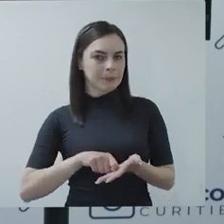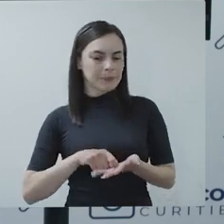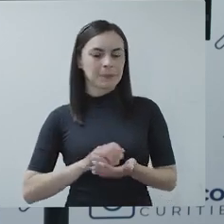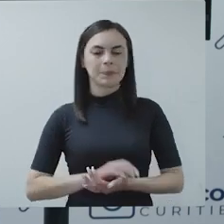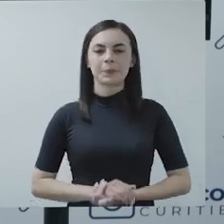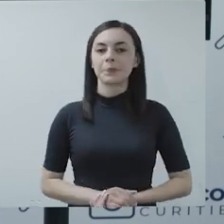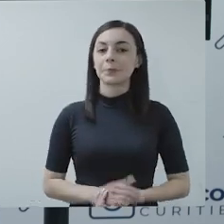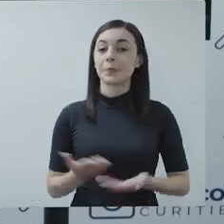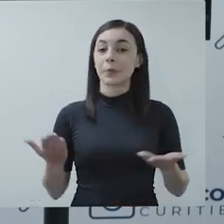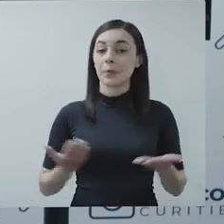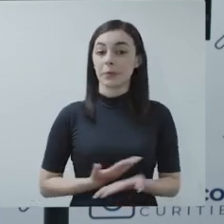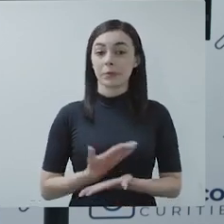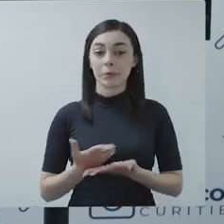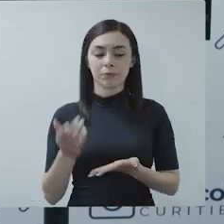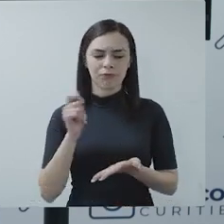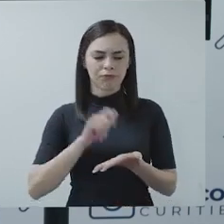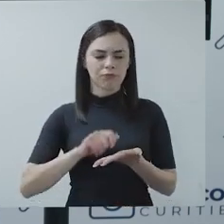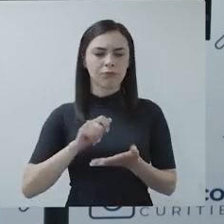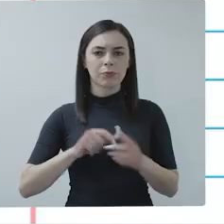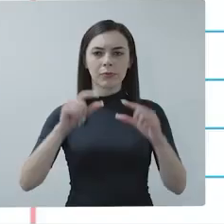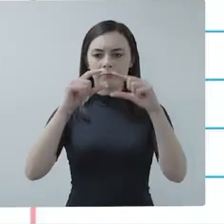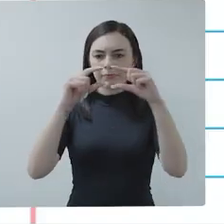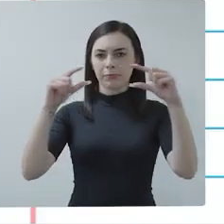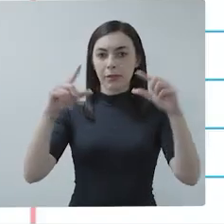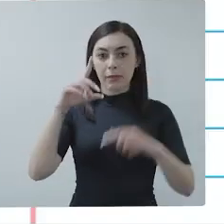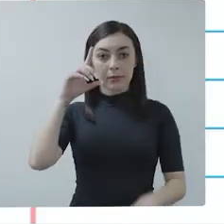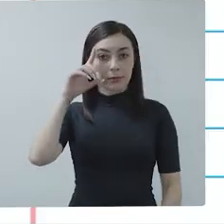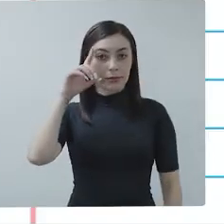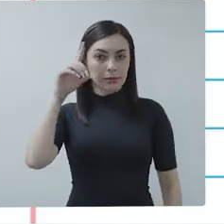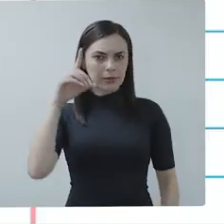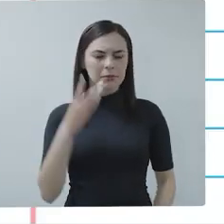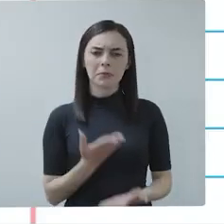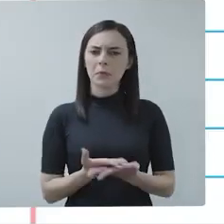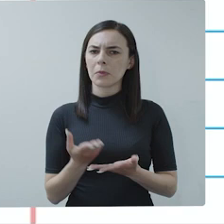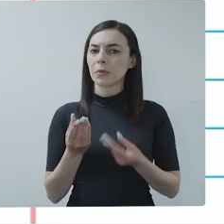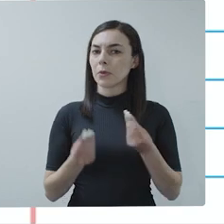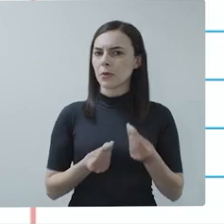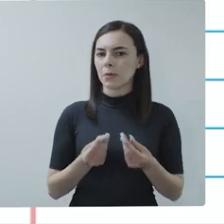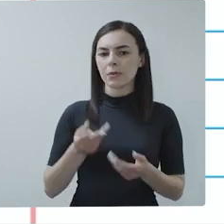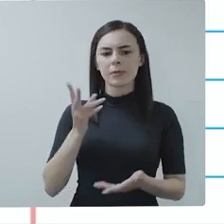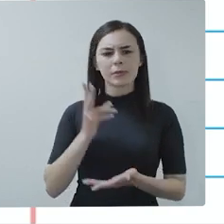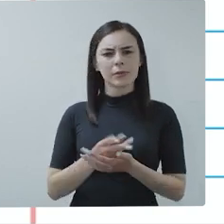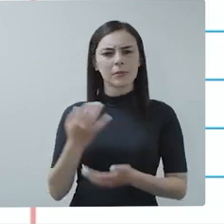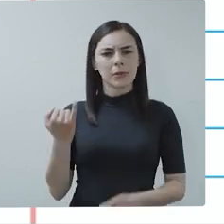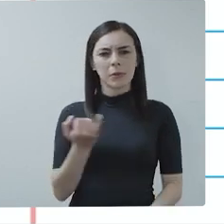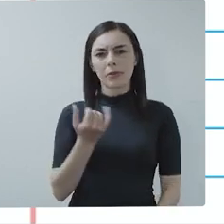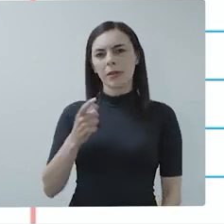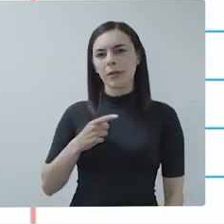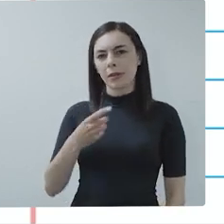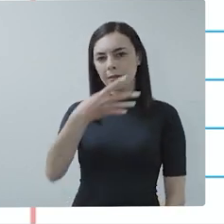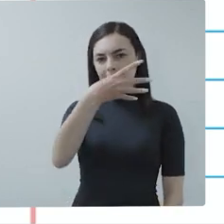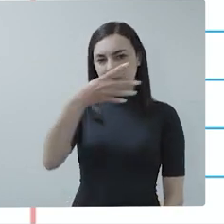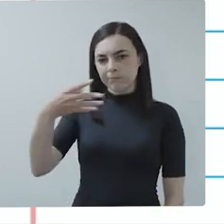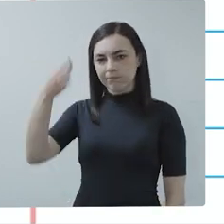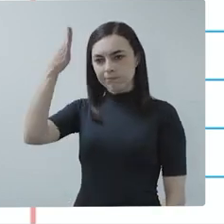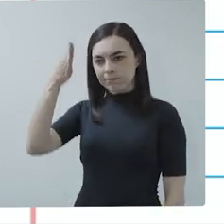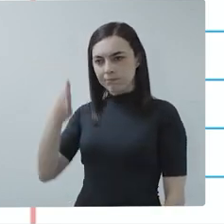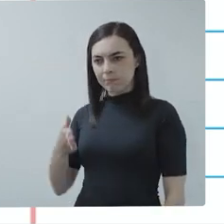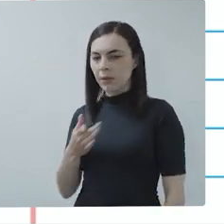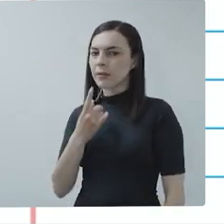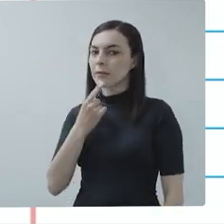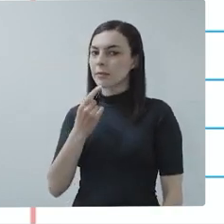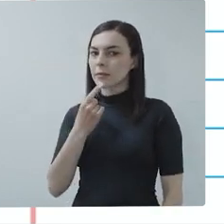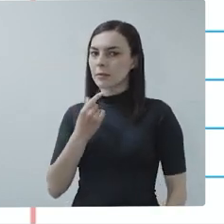vamos lá, vamos colocar a data. Então começamos a escrever aqui bem pertinho da margem vermelho mais escuro, que é